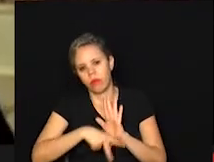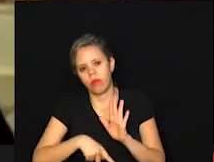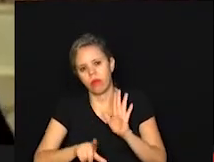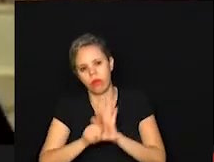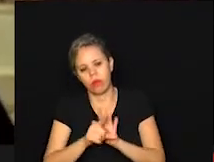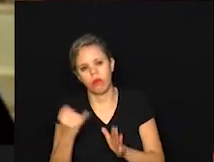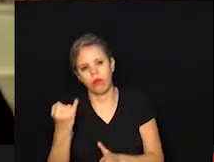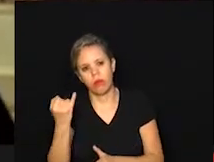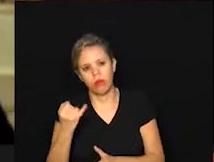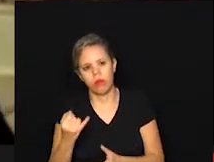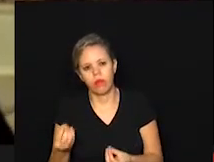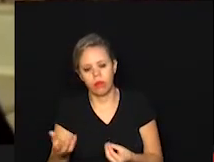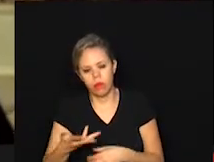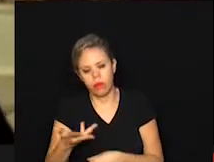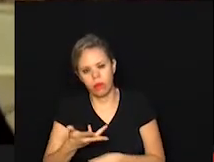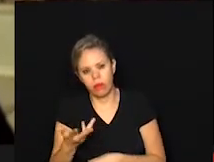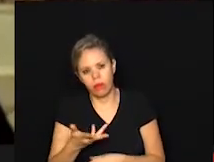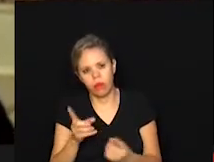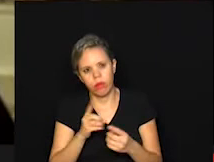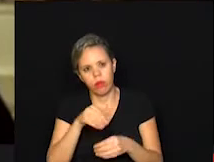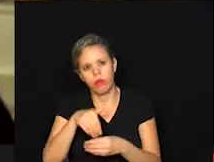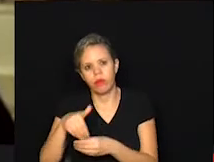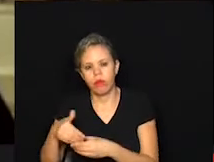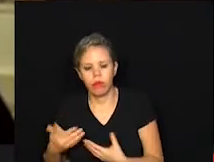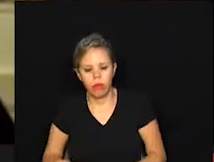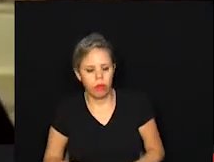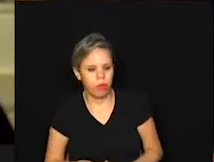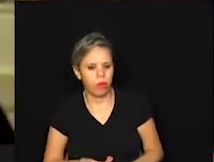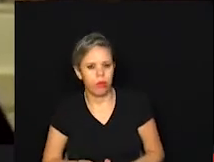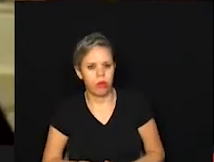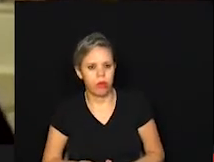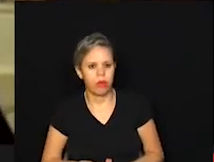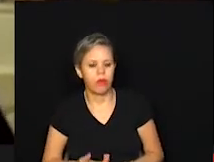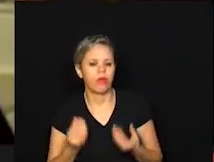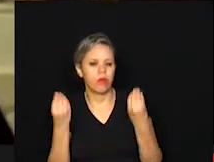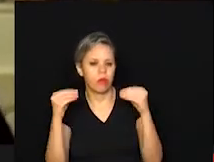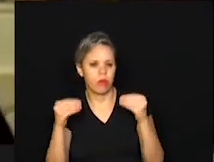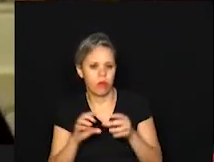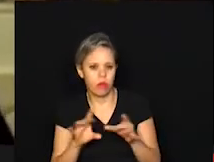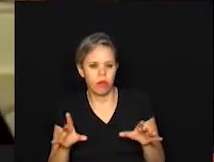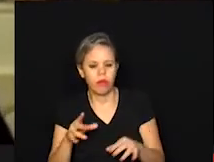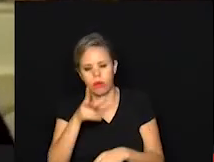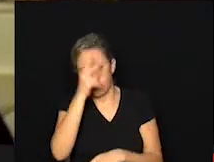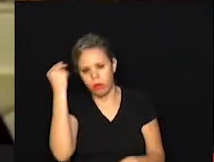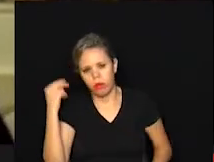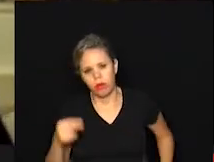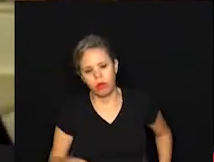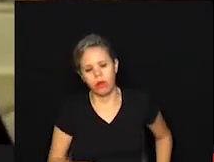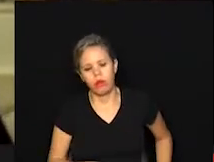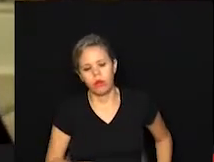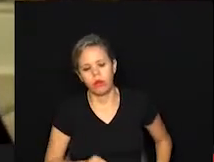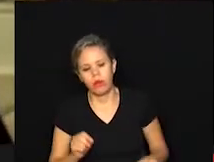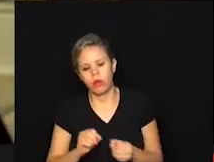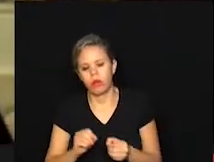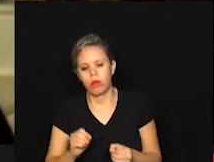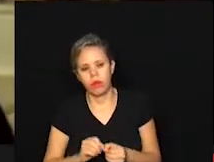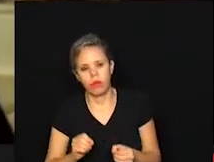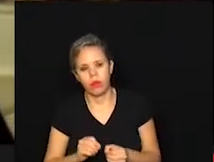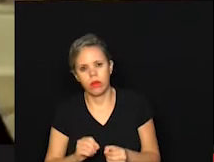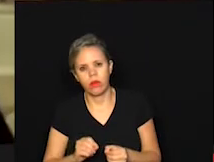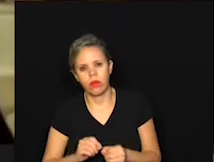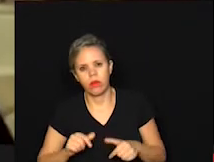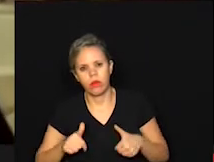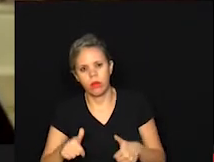importante que a gente dê celeridade, que vote e que coloque aí à disposição da Prefeitura para fazer a sanção,